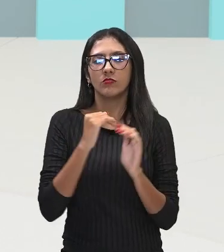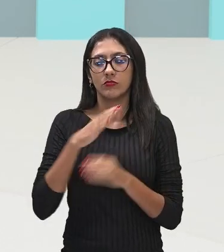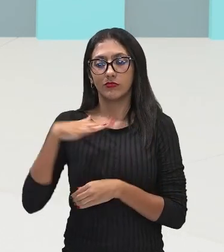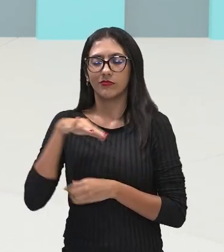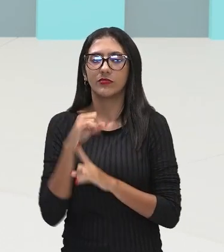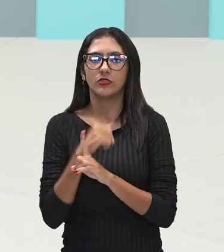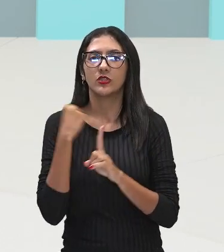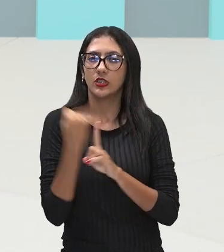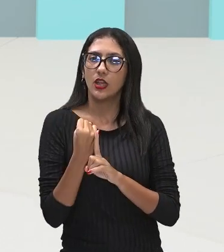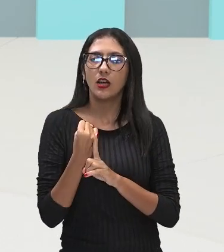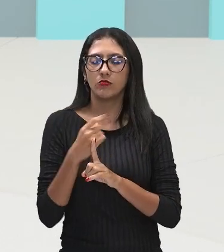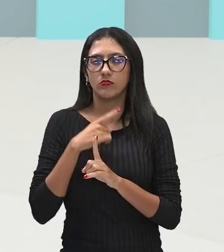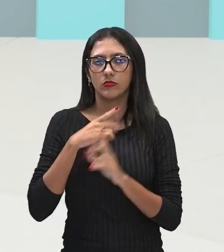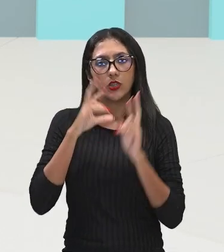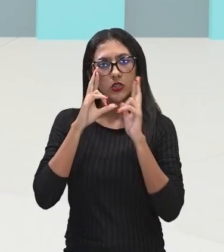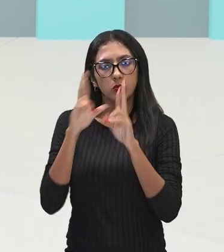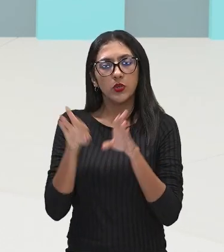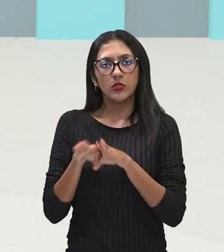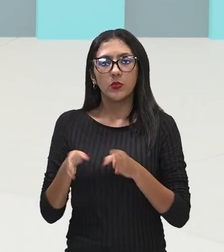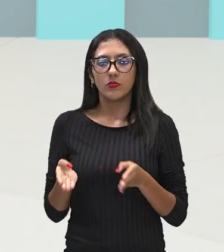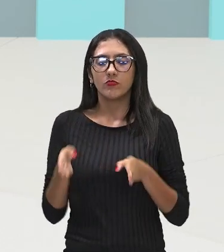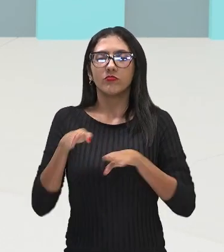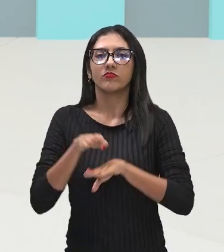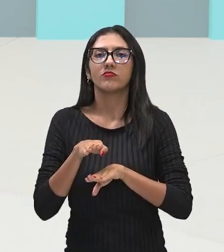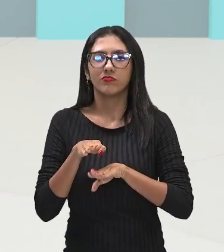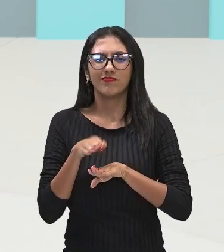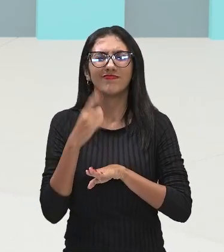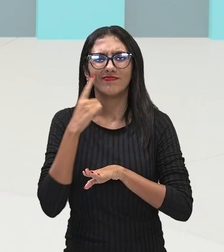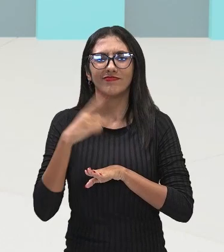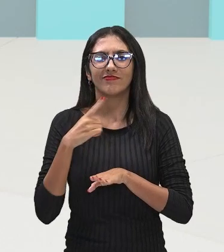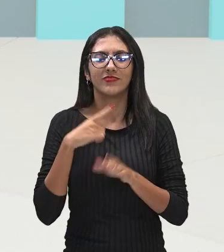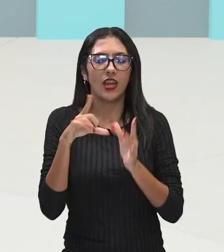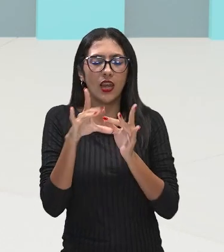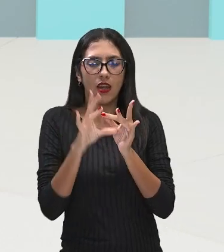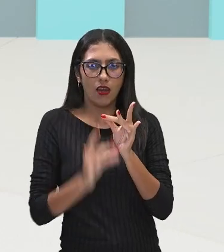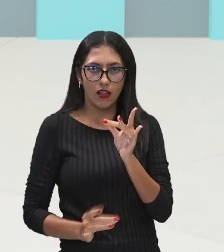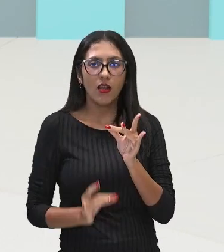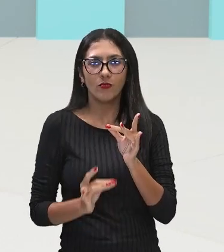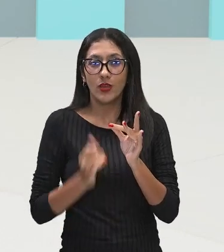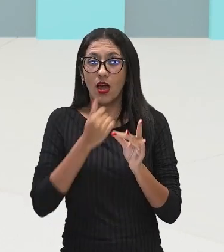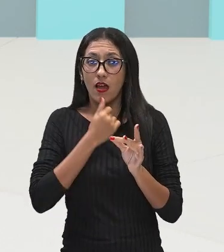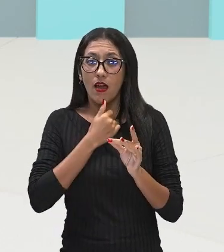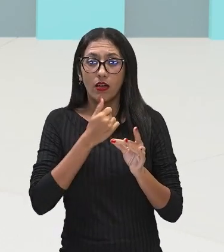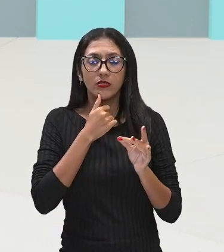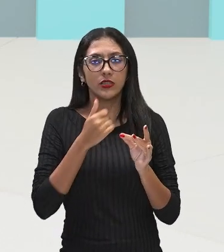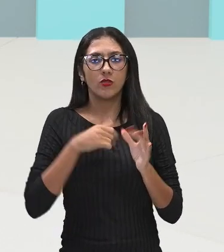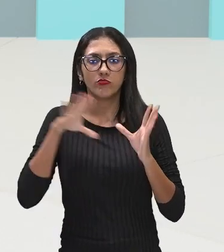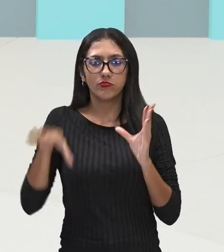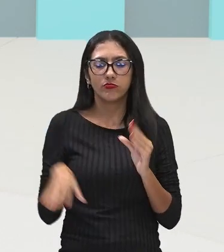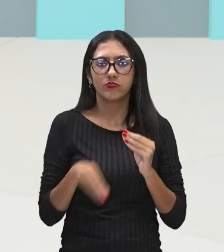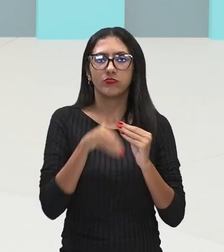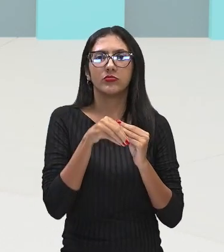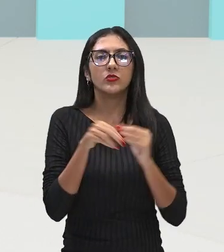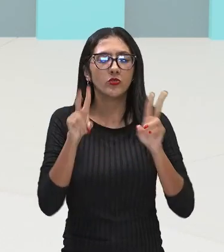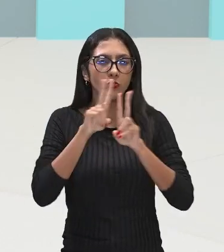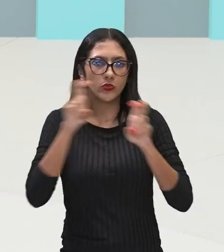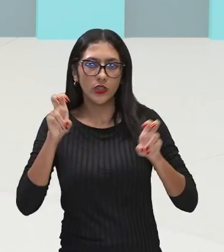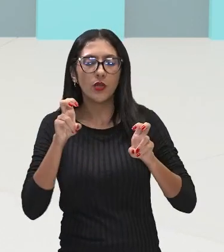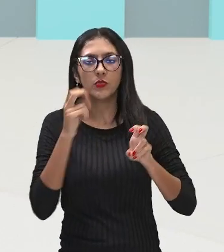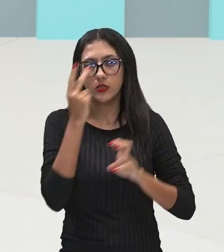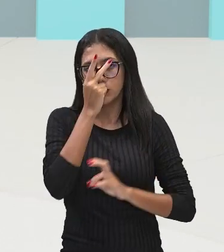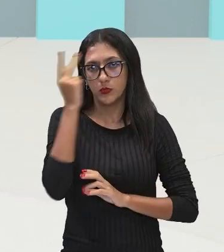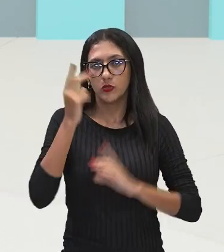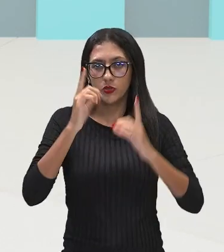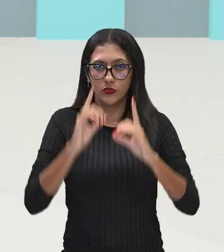torna tolerante e inclusiva. Perceba que eu detalhei a ideia ainda a respeito do direito, ainda a respeito das pessoas com